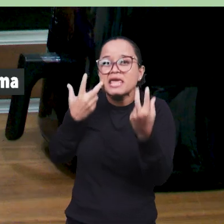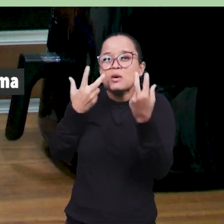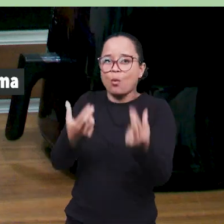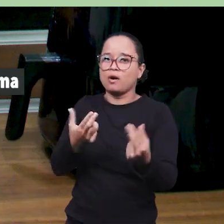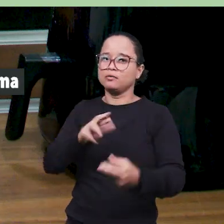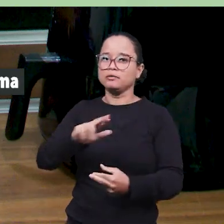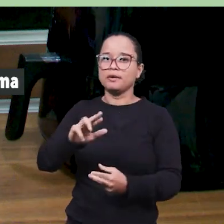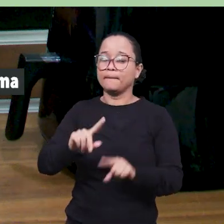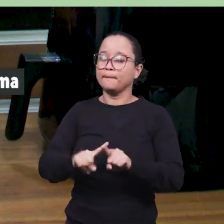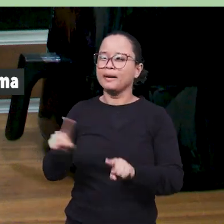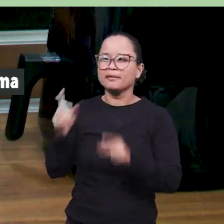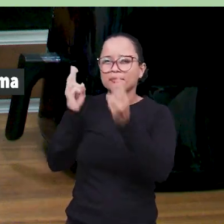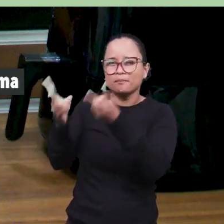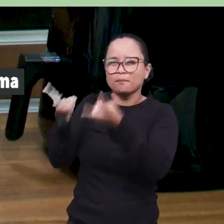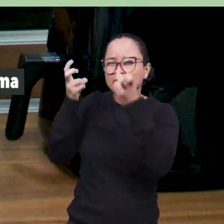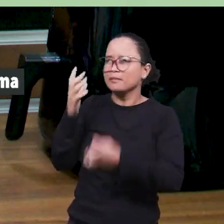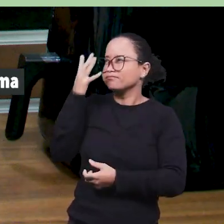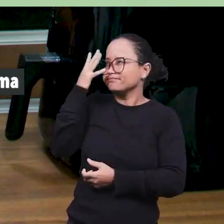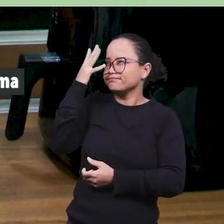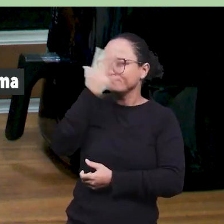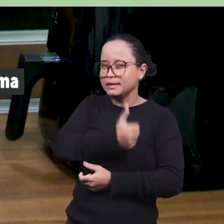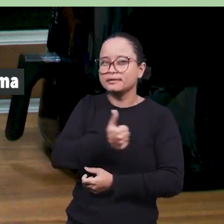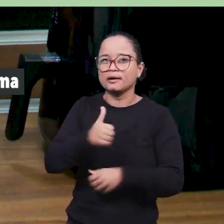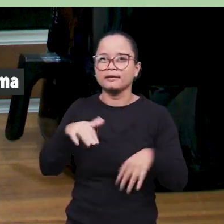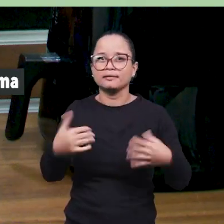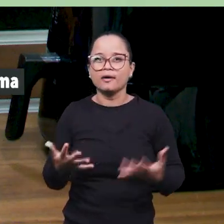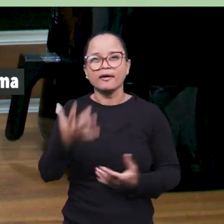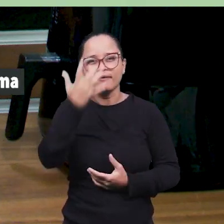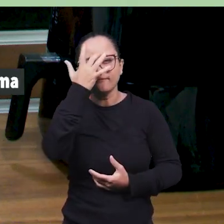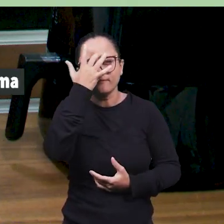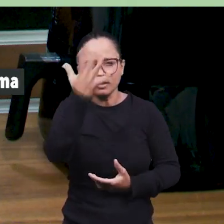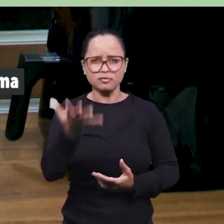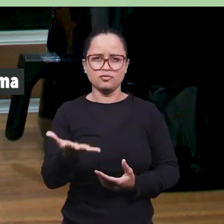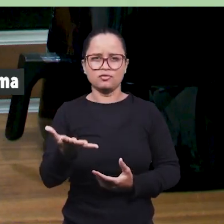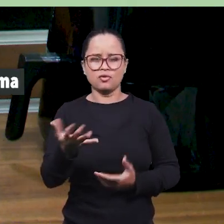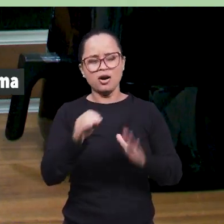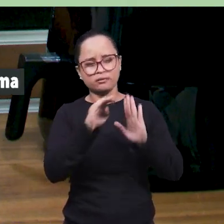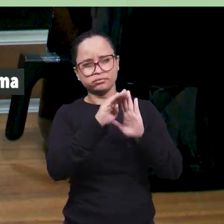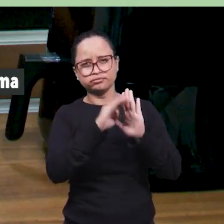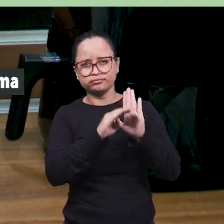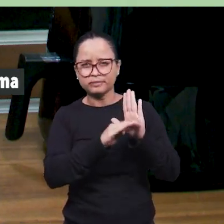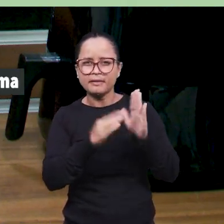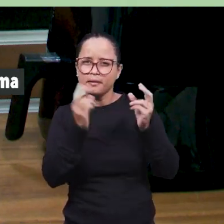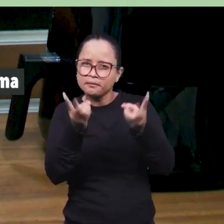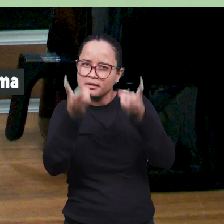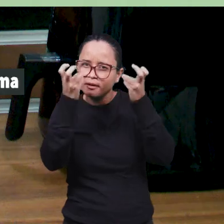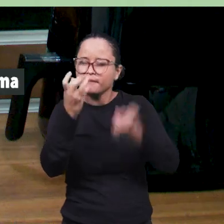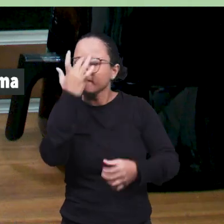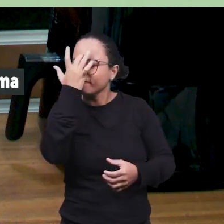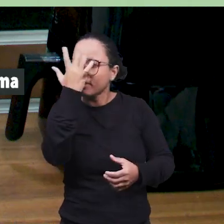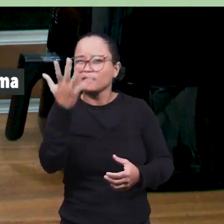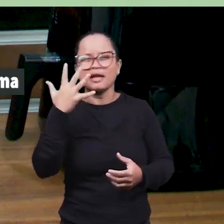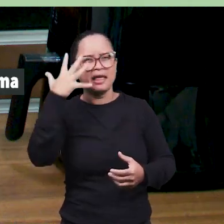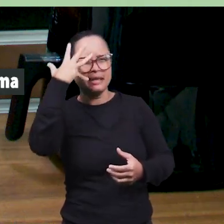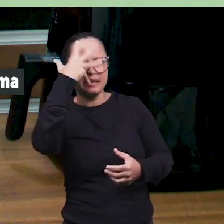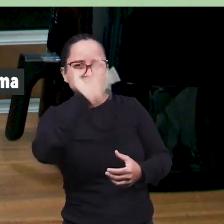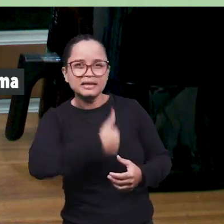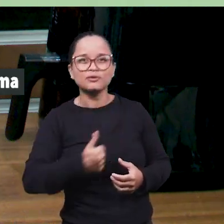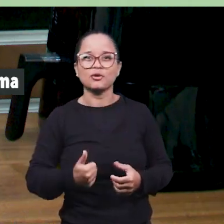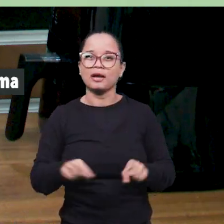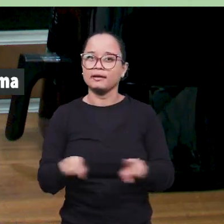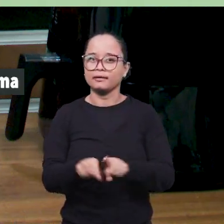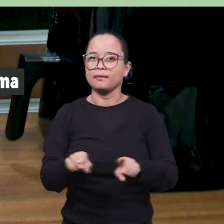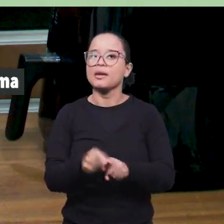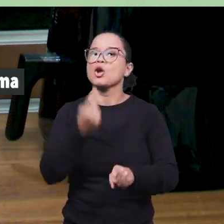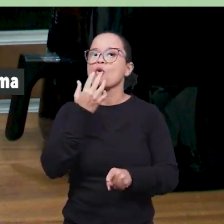Raizou lindo! Olha a praticidade da nossa receita, que coisa linda. E olha o